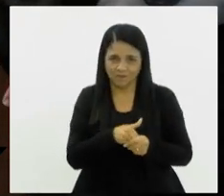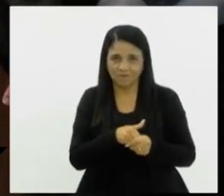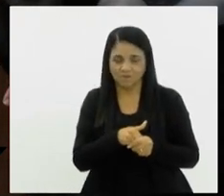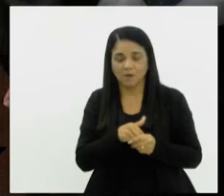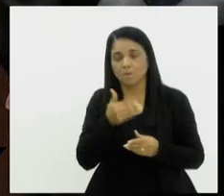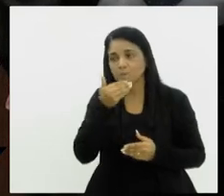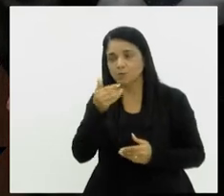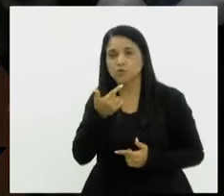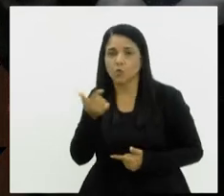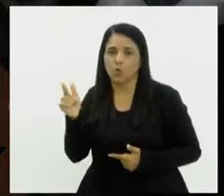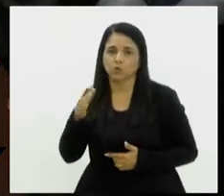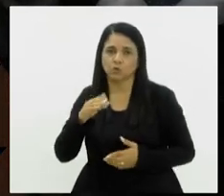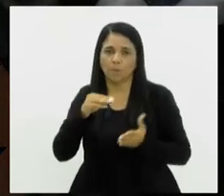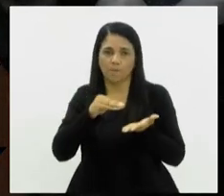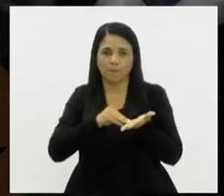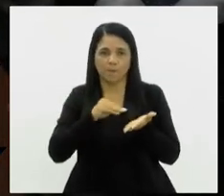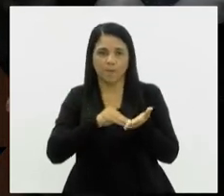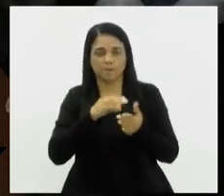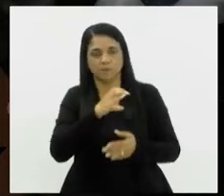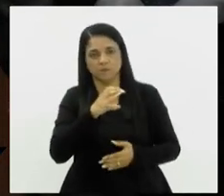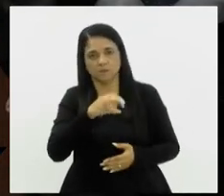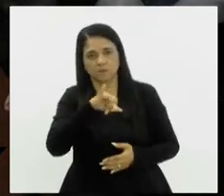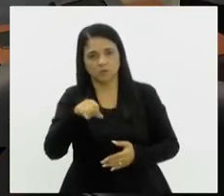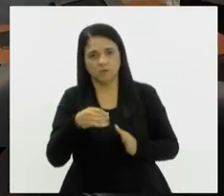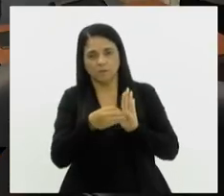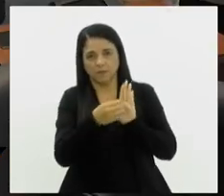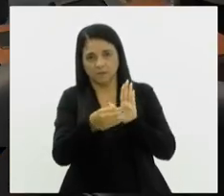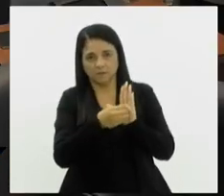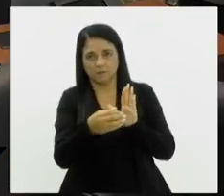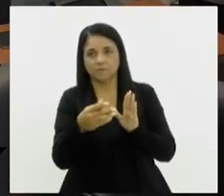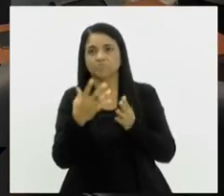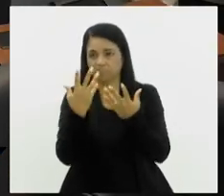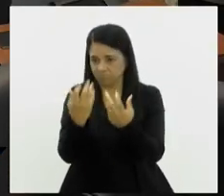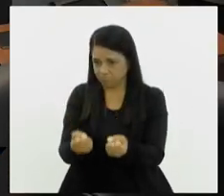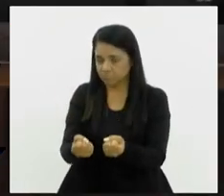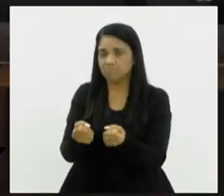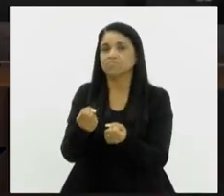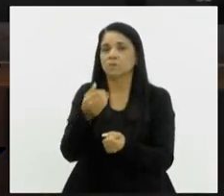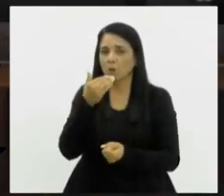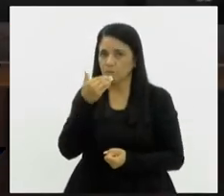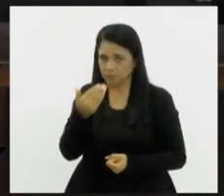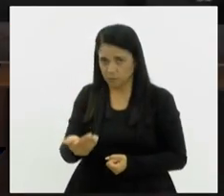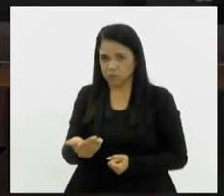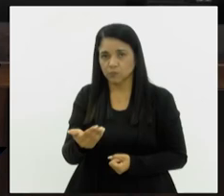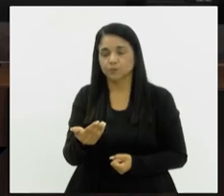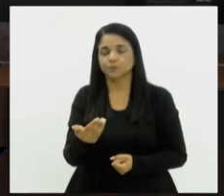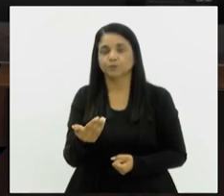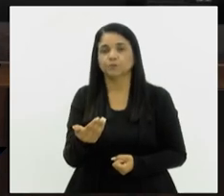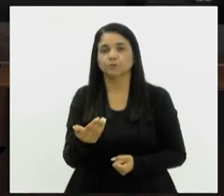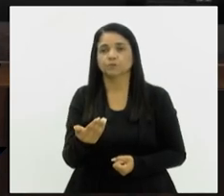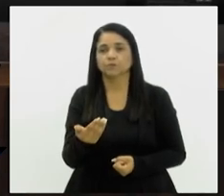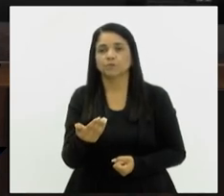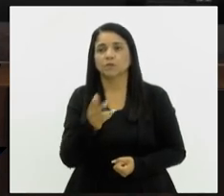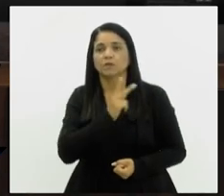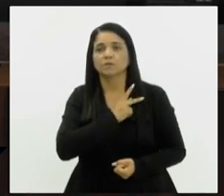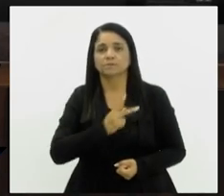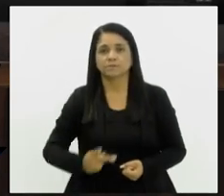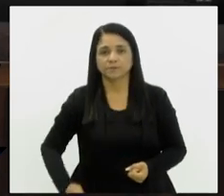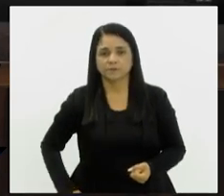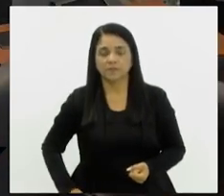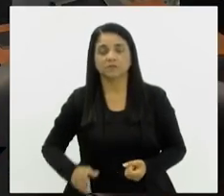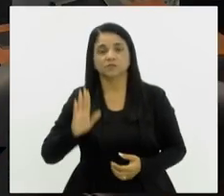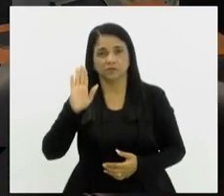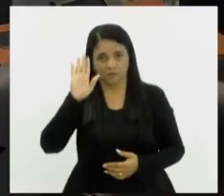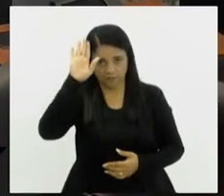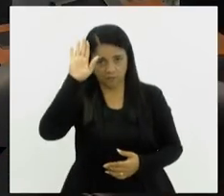para outro membro da CCJ dar o parecer. A presidência acata o pedido de Vossa Excelência. E Presidente. Deputado Dr.